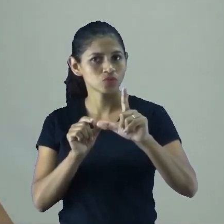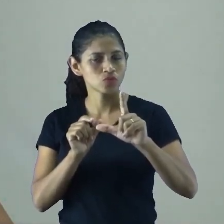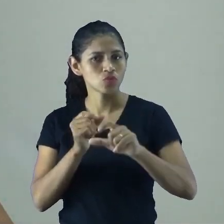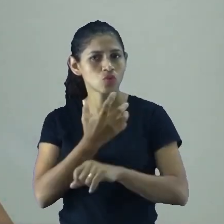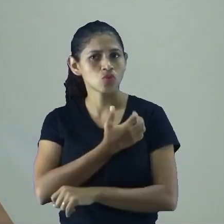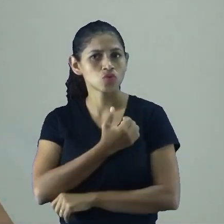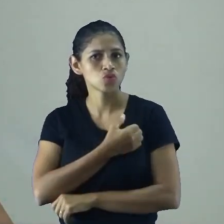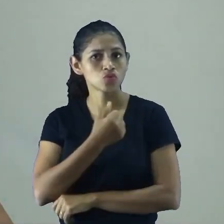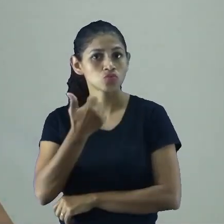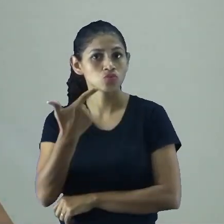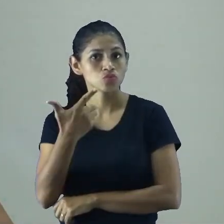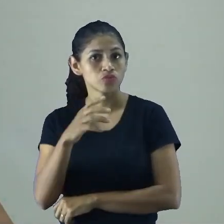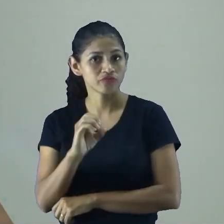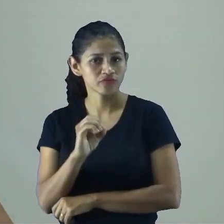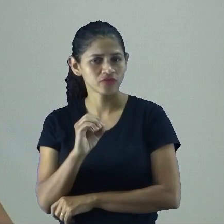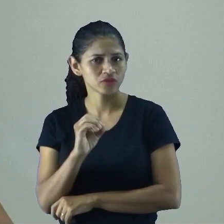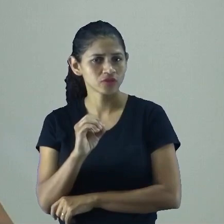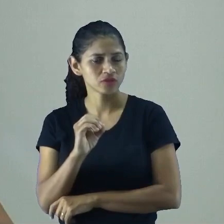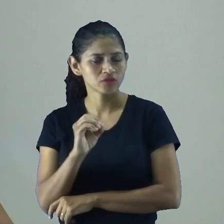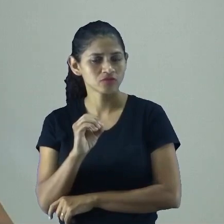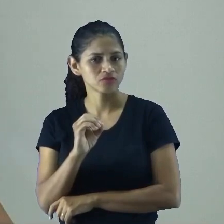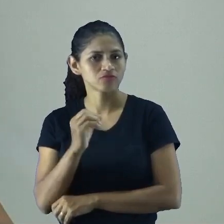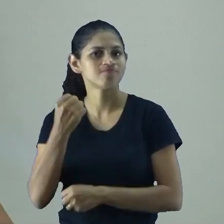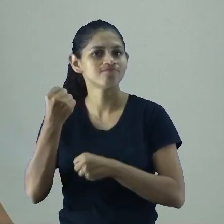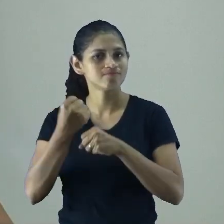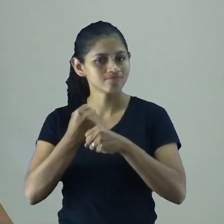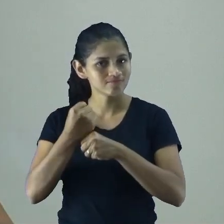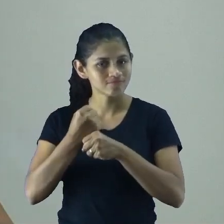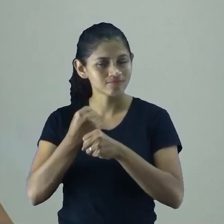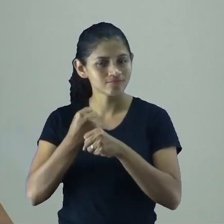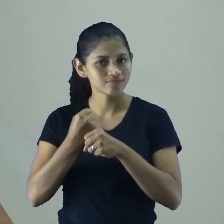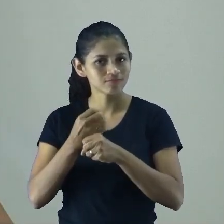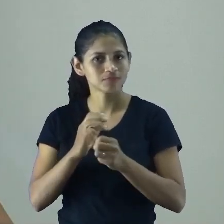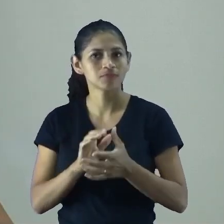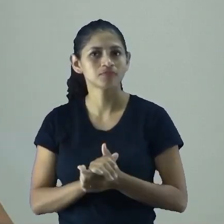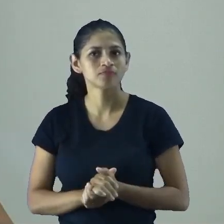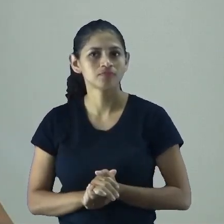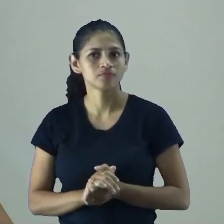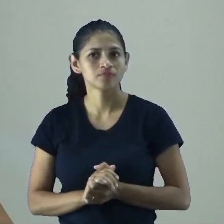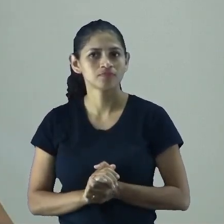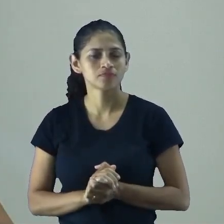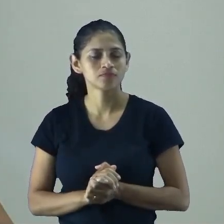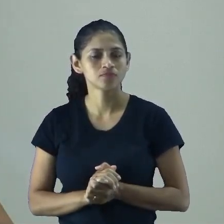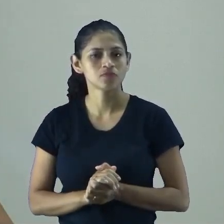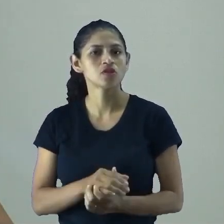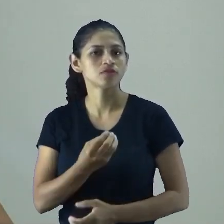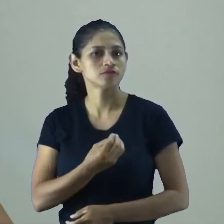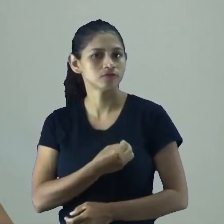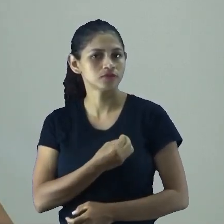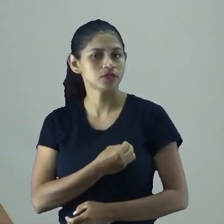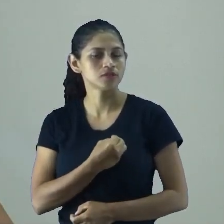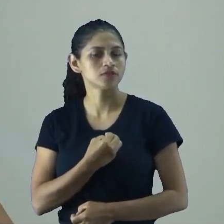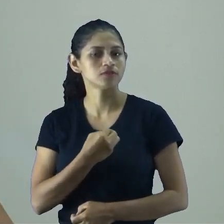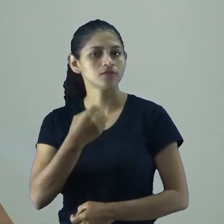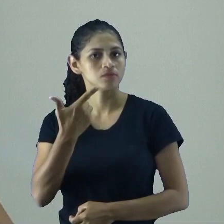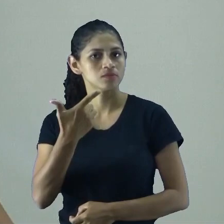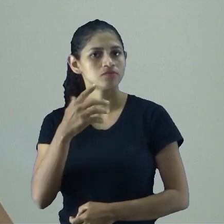no número 20 né então são 20 anos e aí a gente escreve